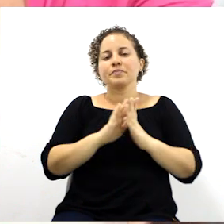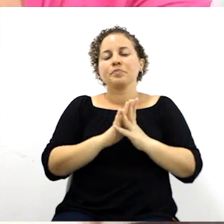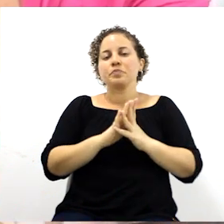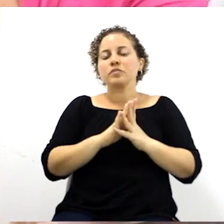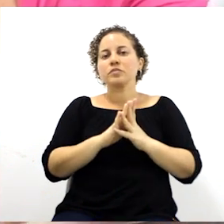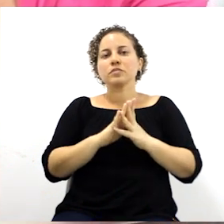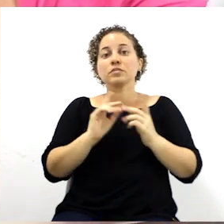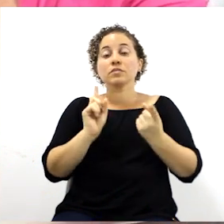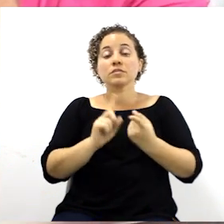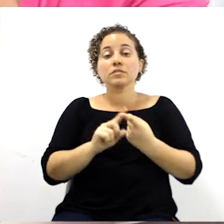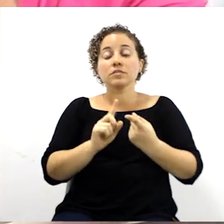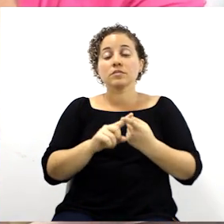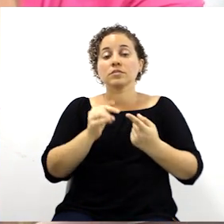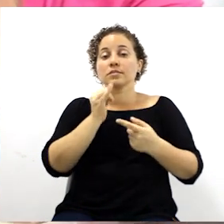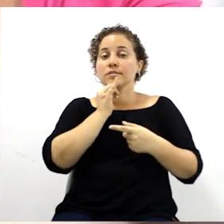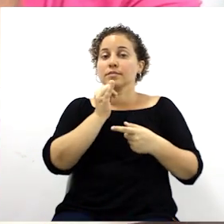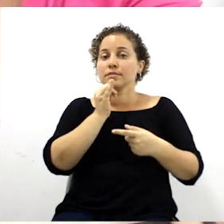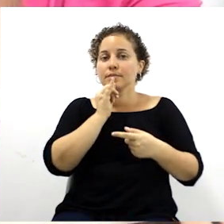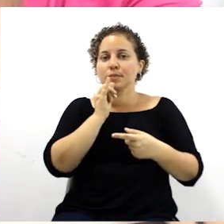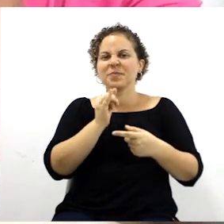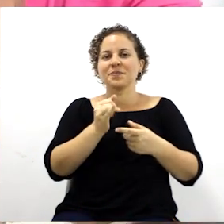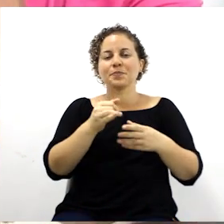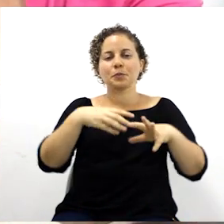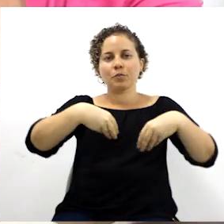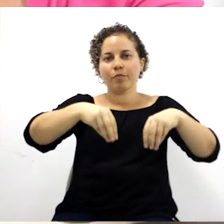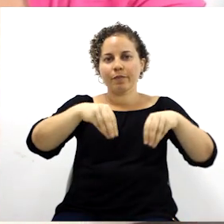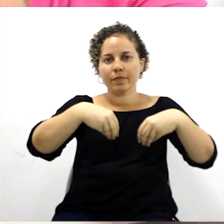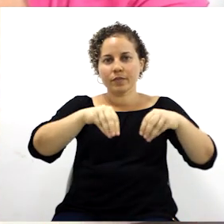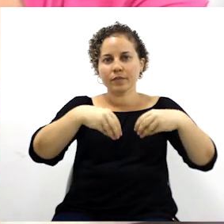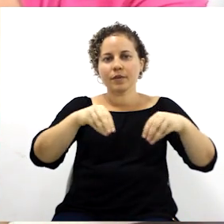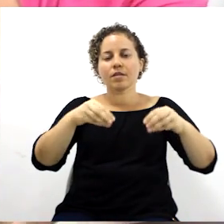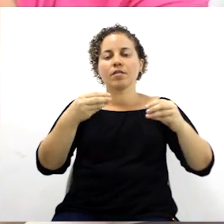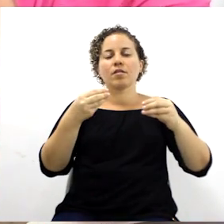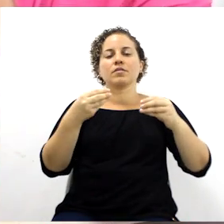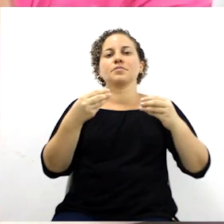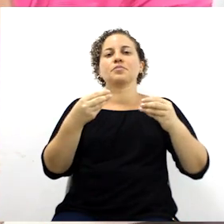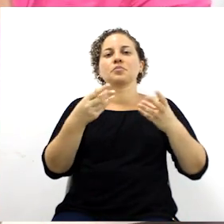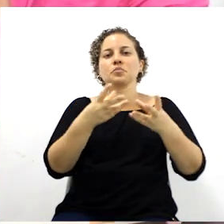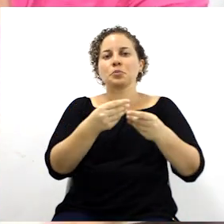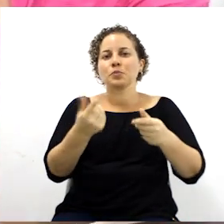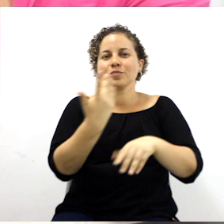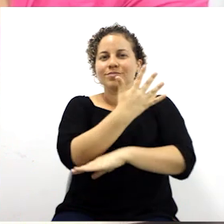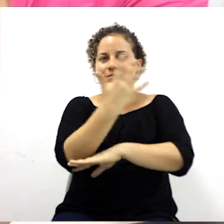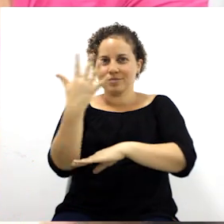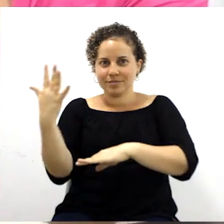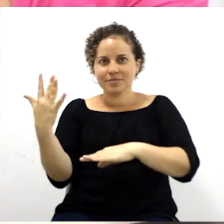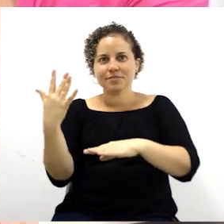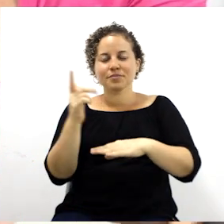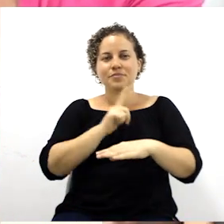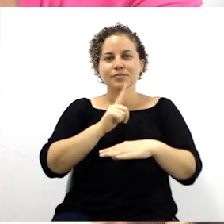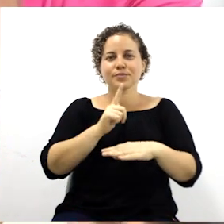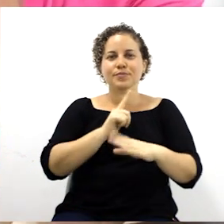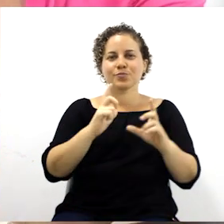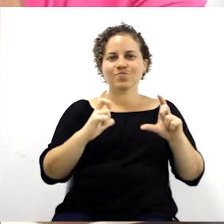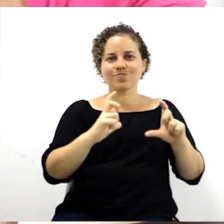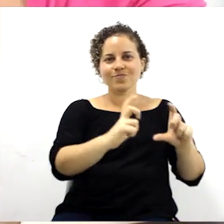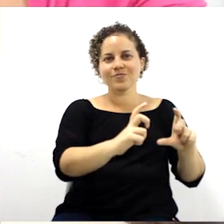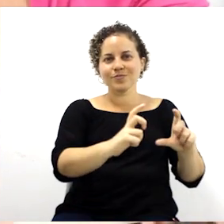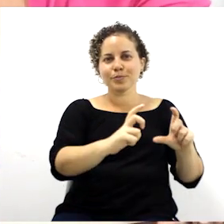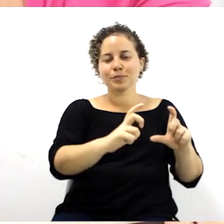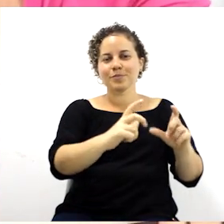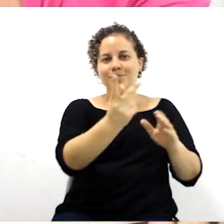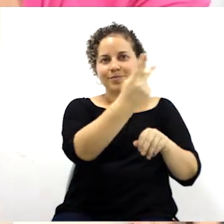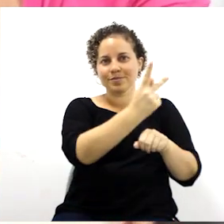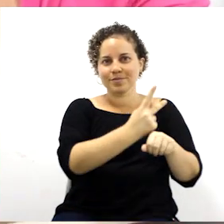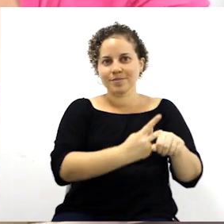repente, por exemplo, você pode utilizar uma sacola ecológica e usar alguma logomarca, alguma coisa que divulgue o